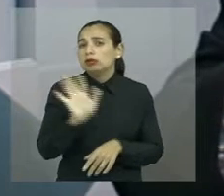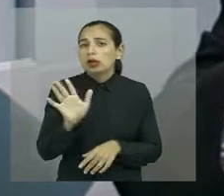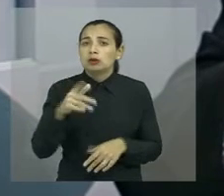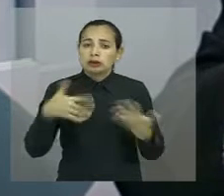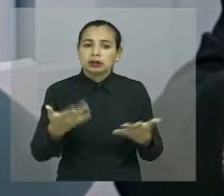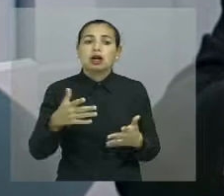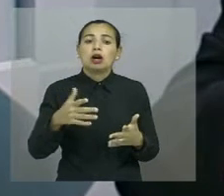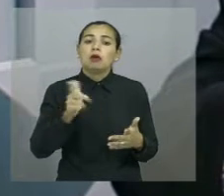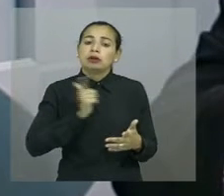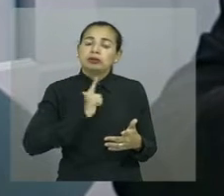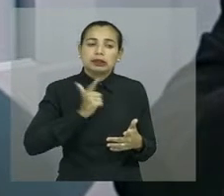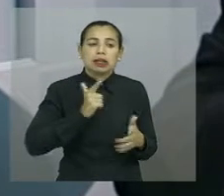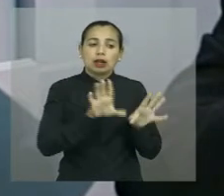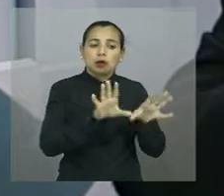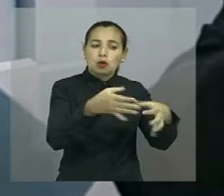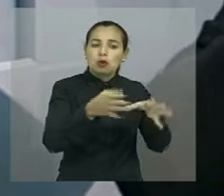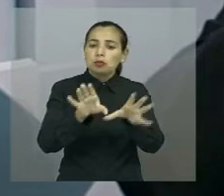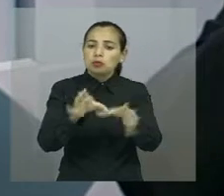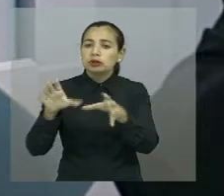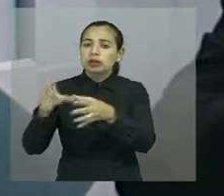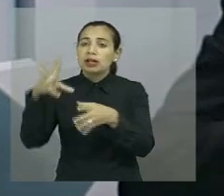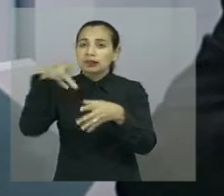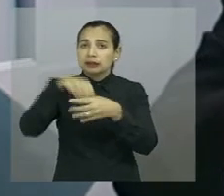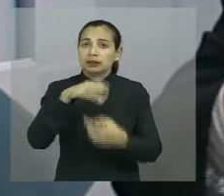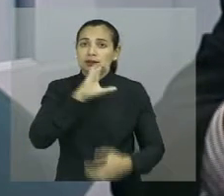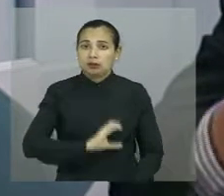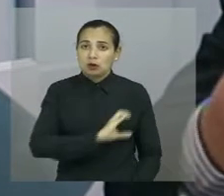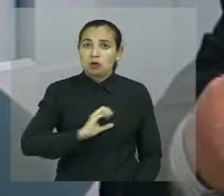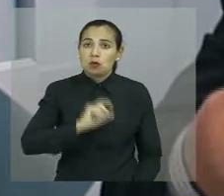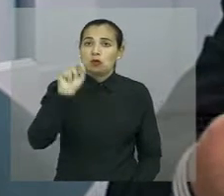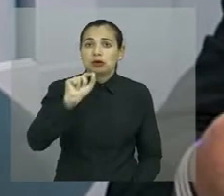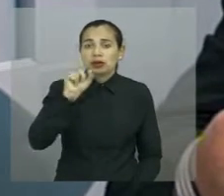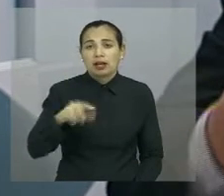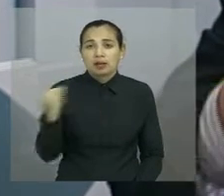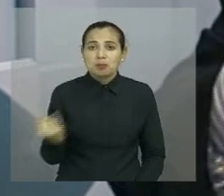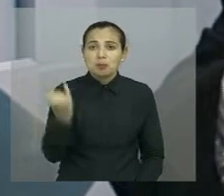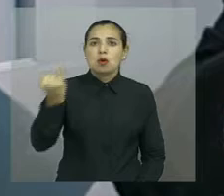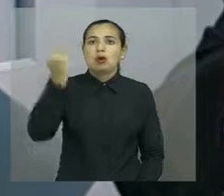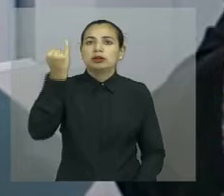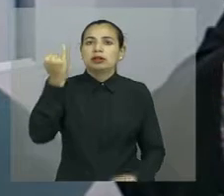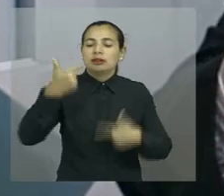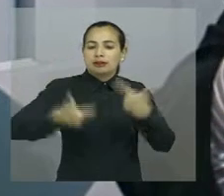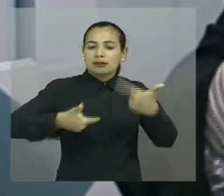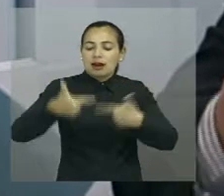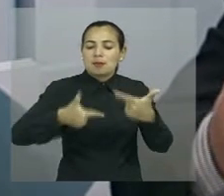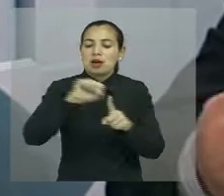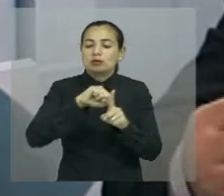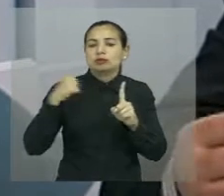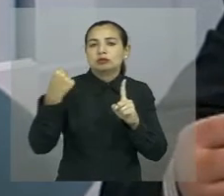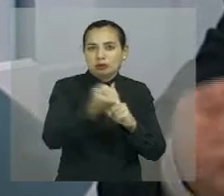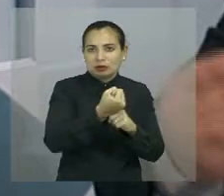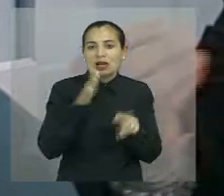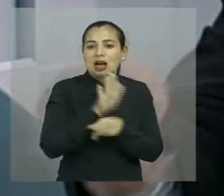temos comunidades que desempenham um relevante papel social, com ajuda